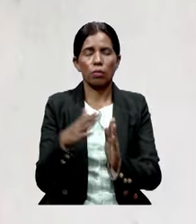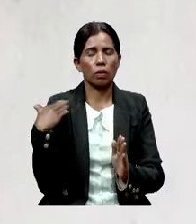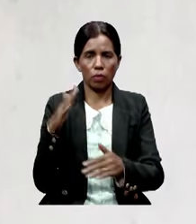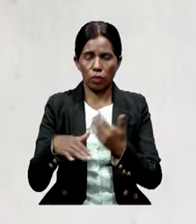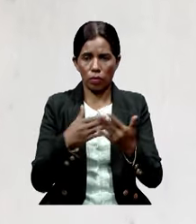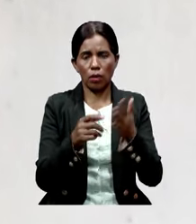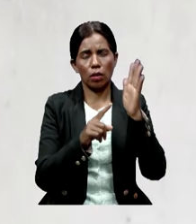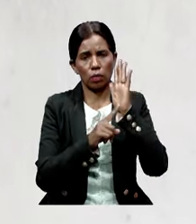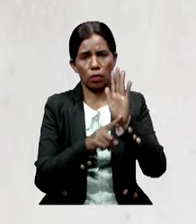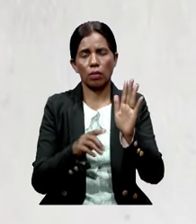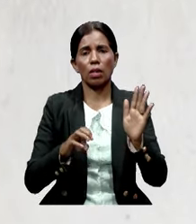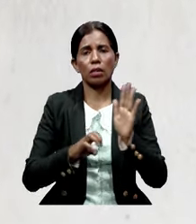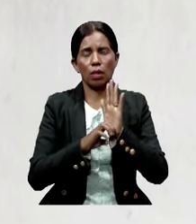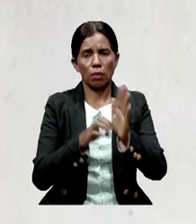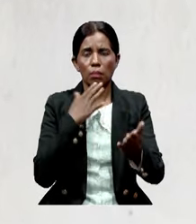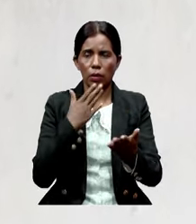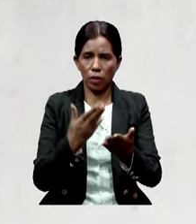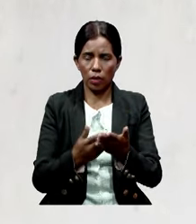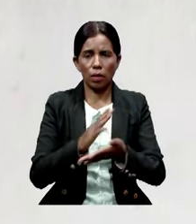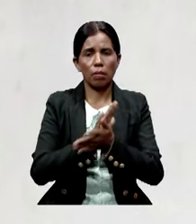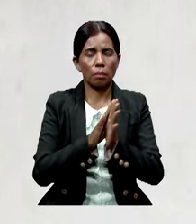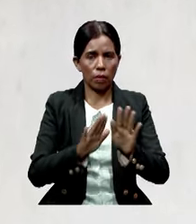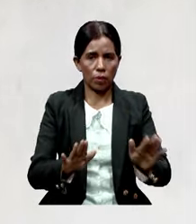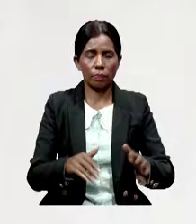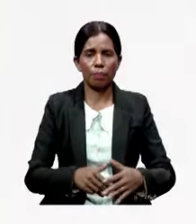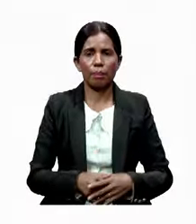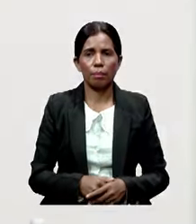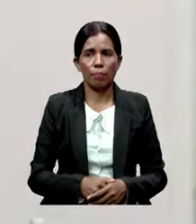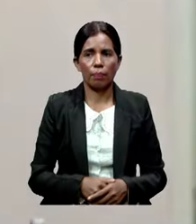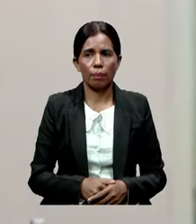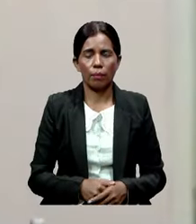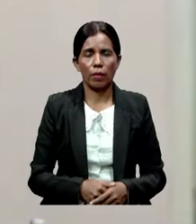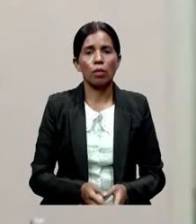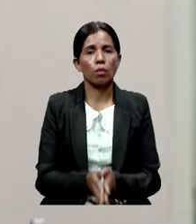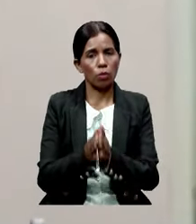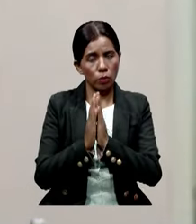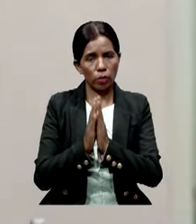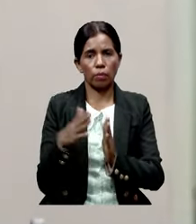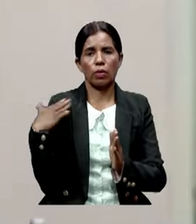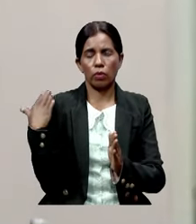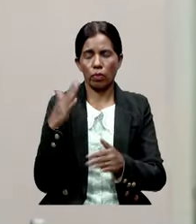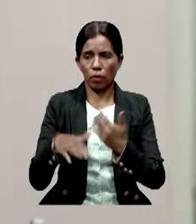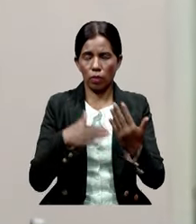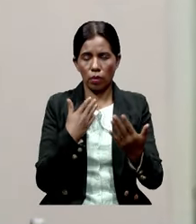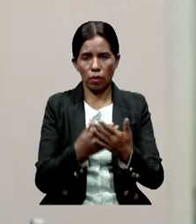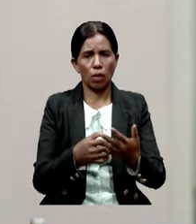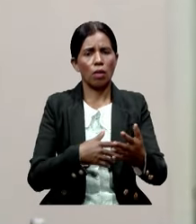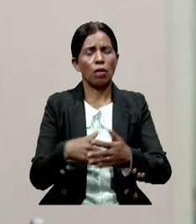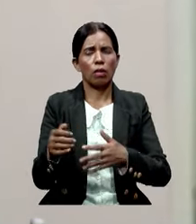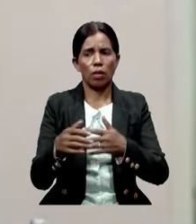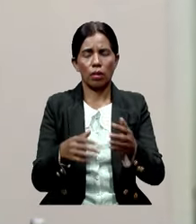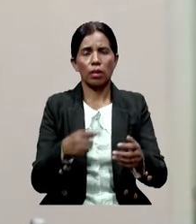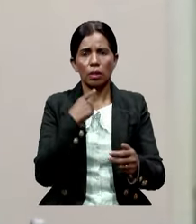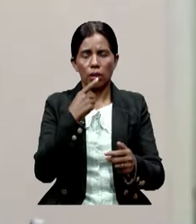do exemplo nebediak, o de criar paz no estabilidade. Alin Jovem Sira, but normalmente, se